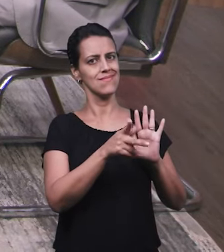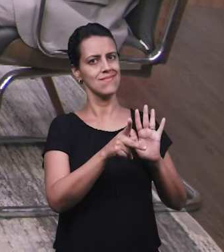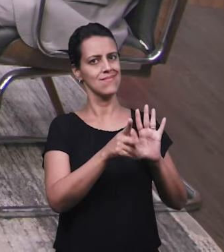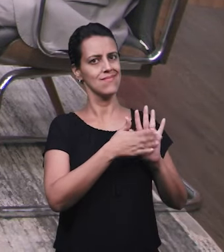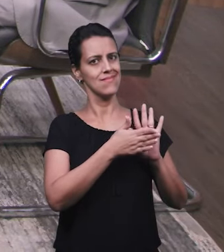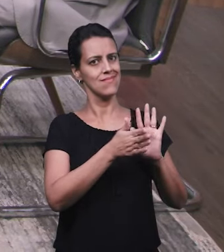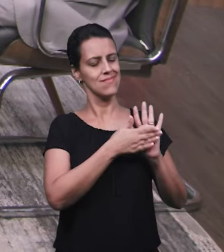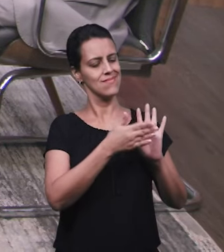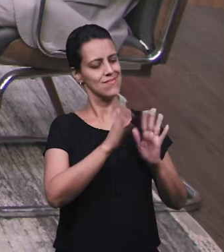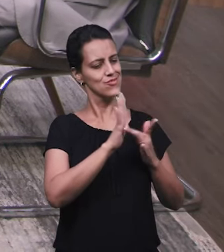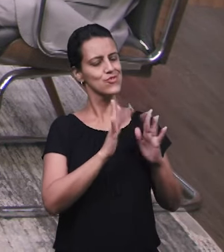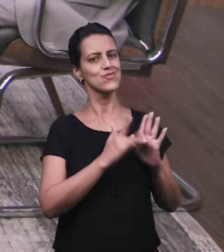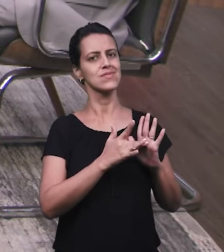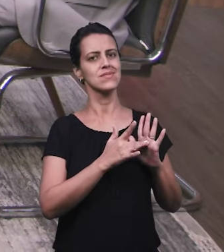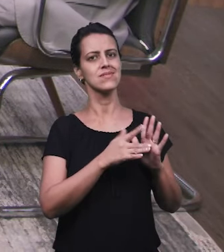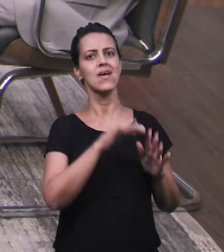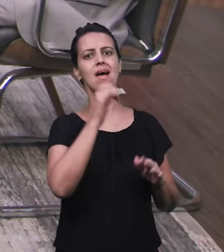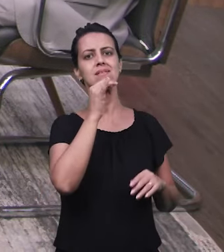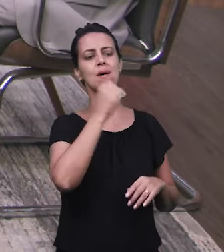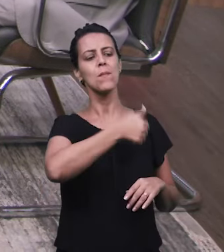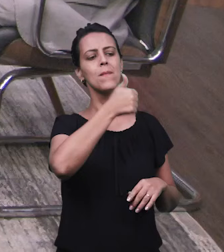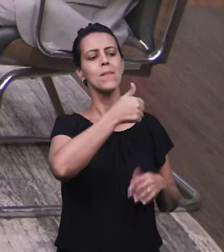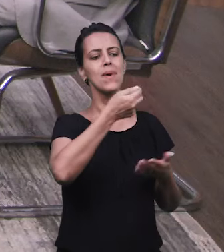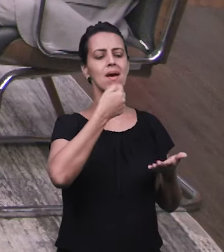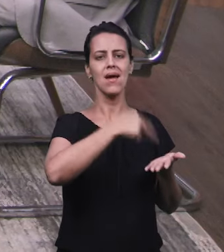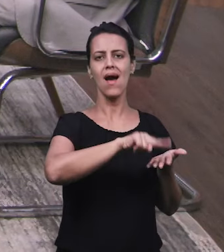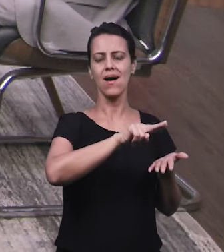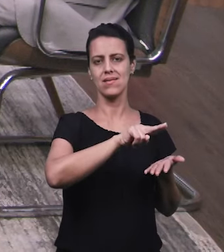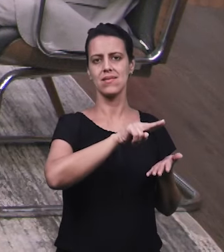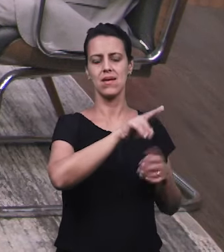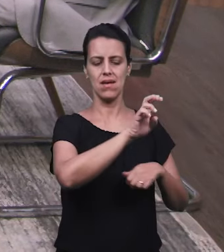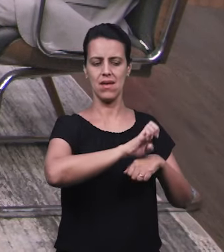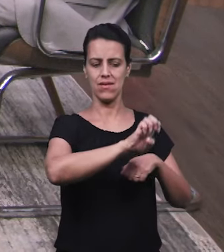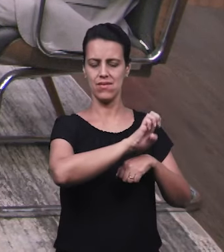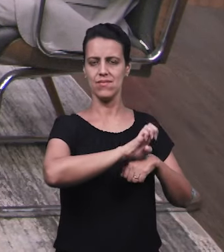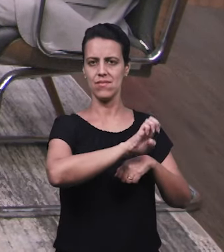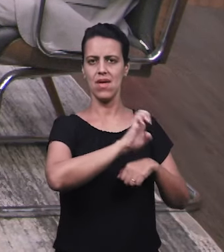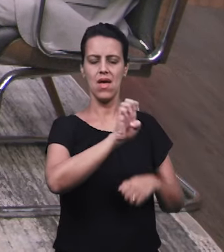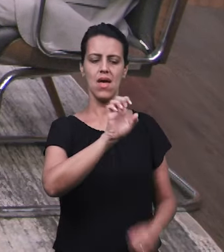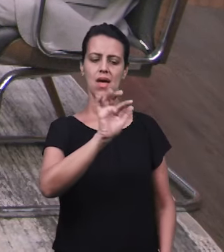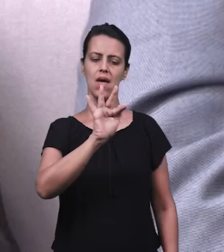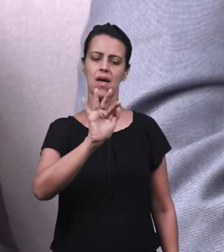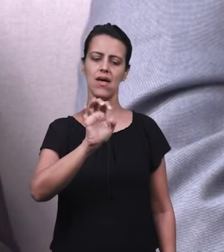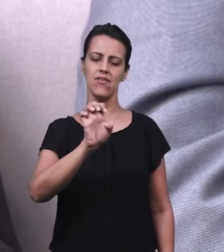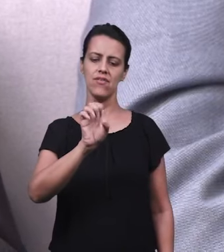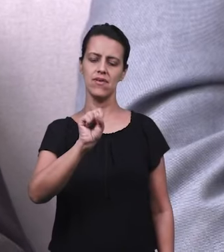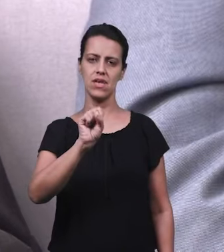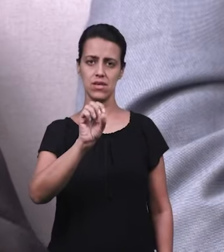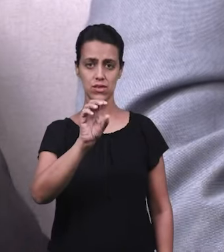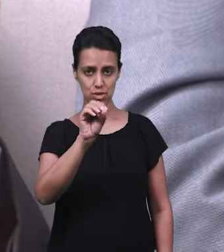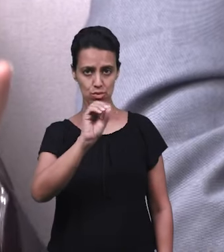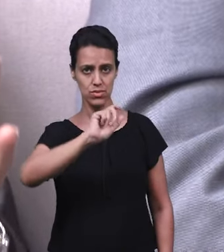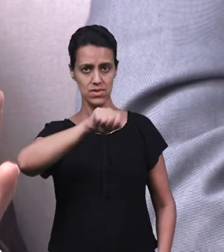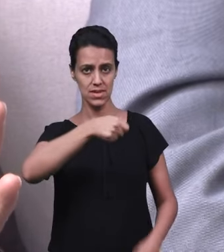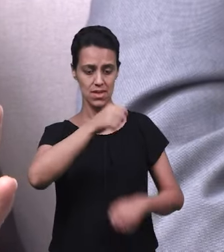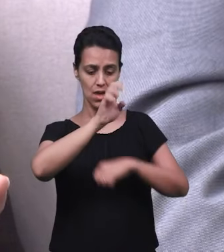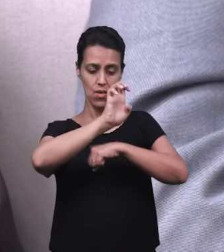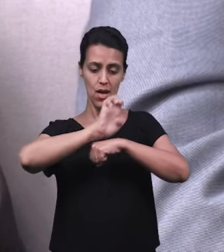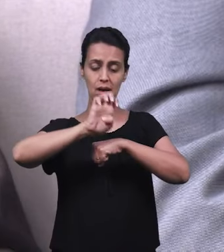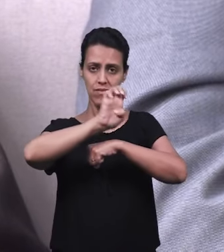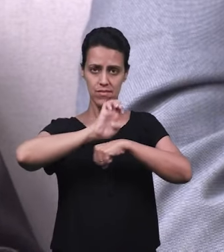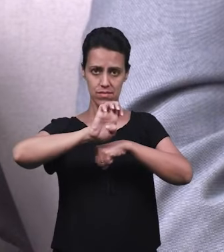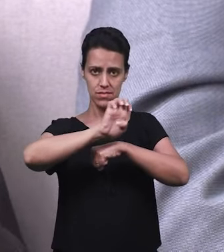no caso da primeira carta, quando ali no início, né, é a carta a Éfeso, representando ali o primeiro período